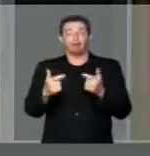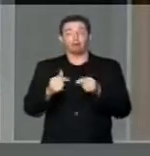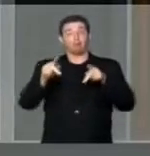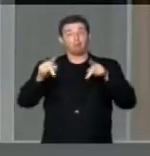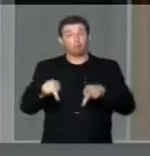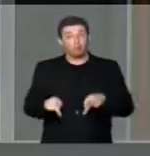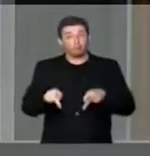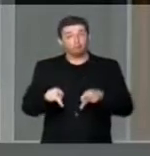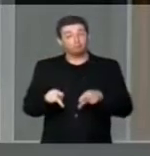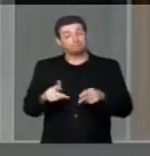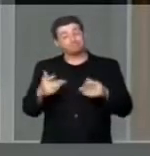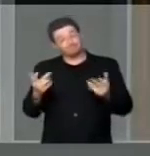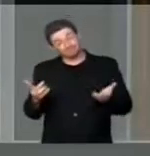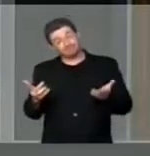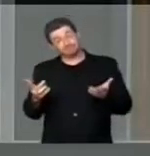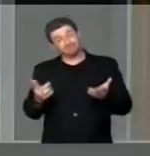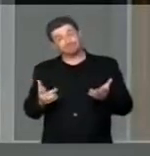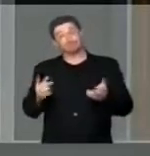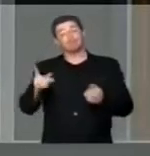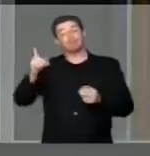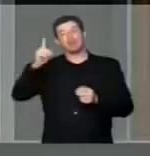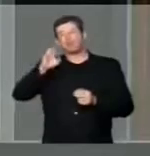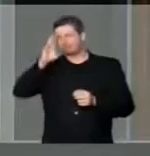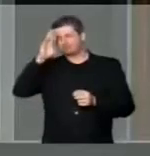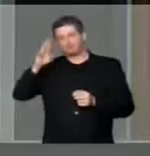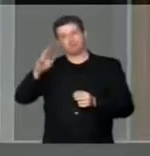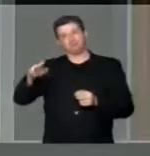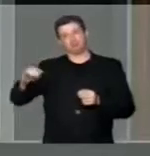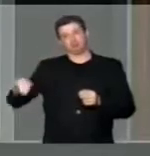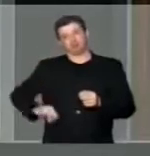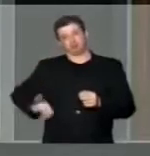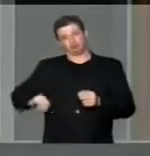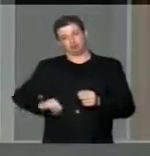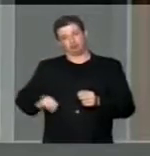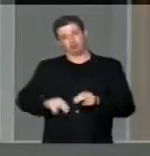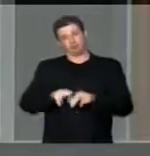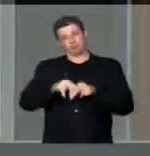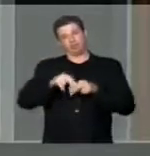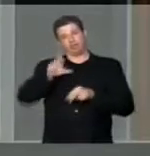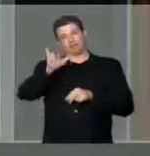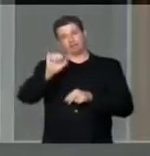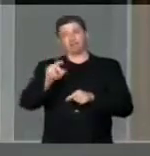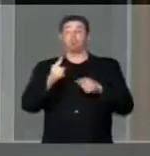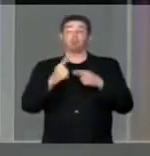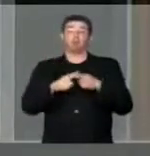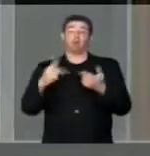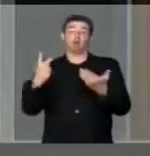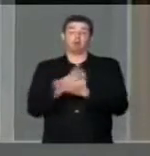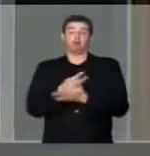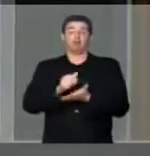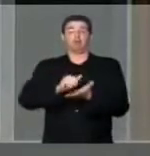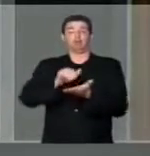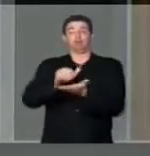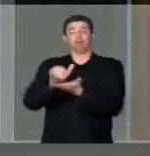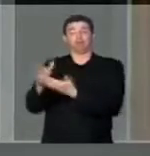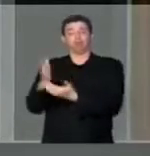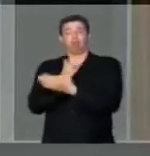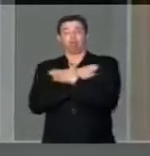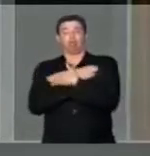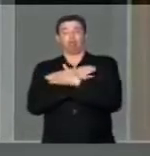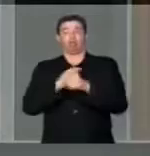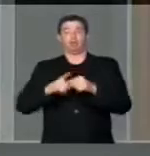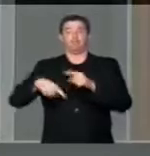povo brasileiro vai ser o primeiro a pagar a conta da crise pelo desemprego, pela alta